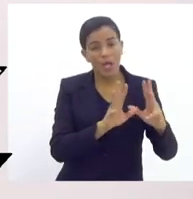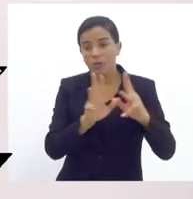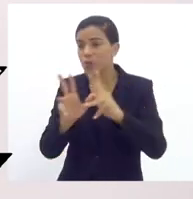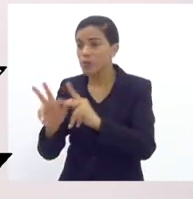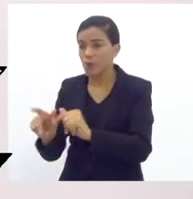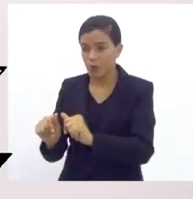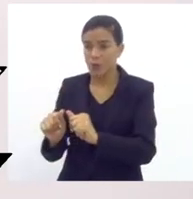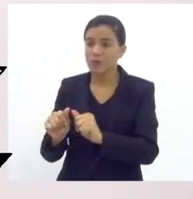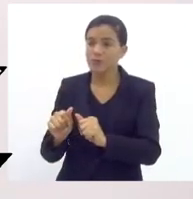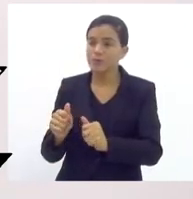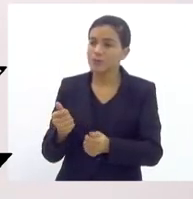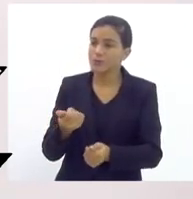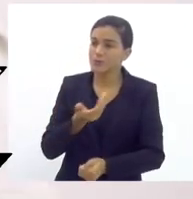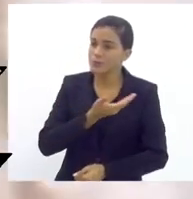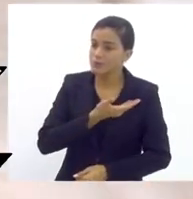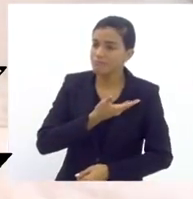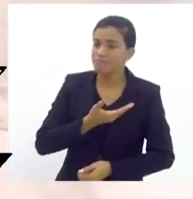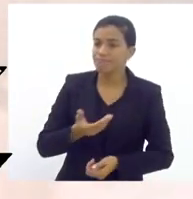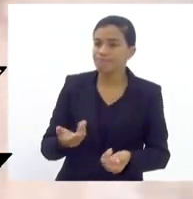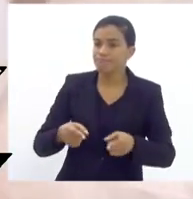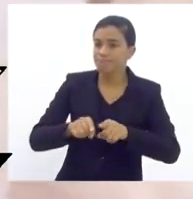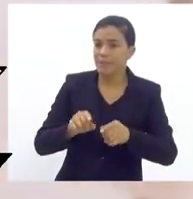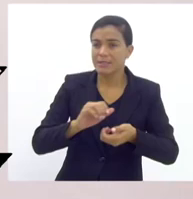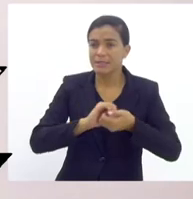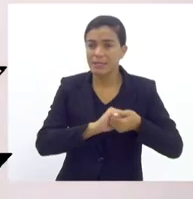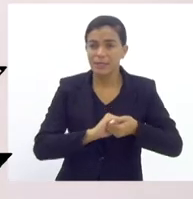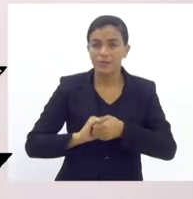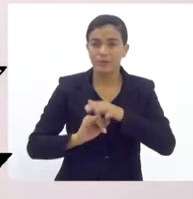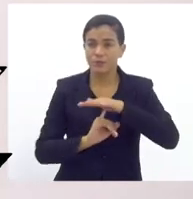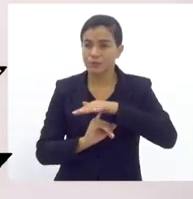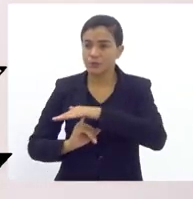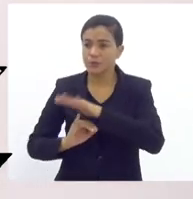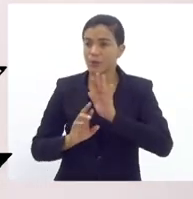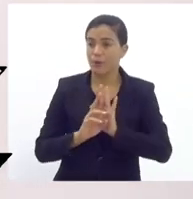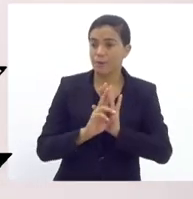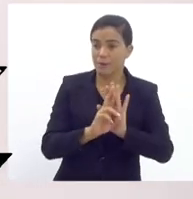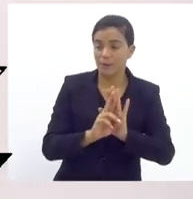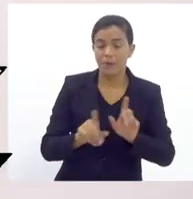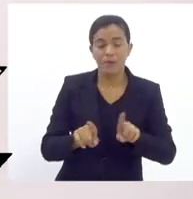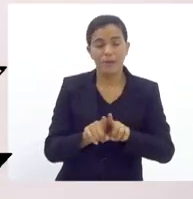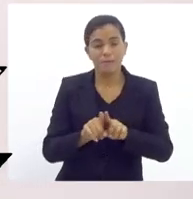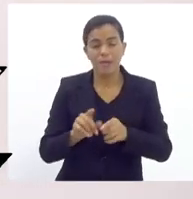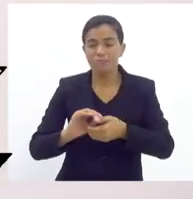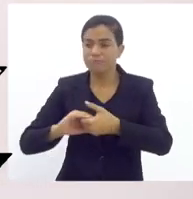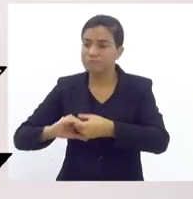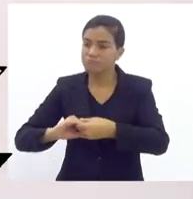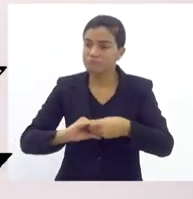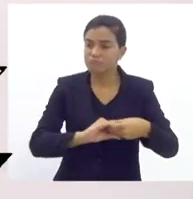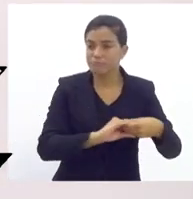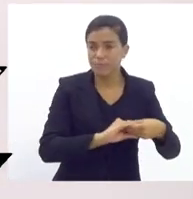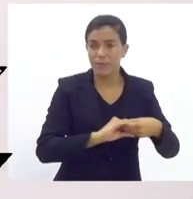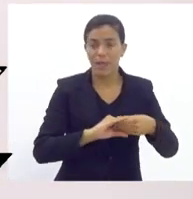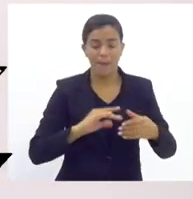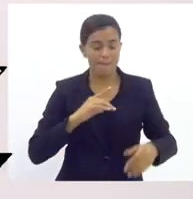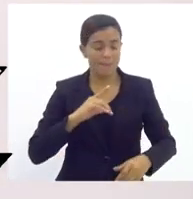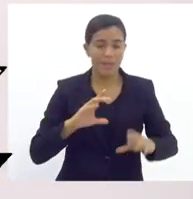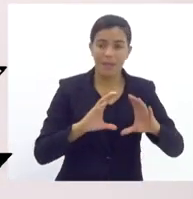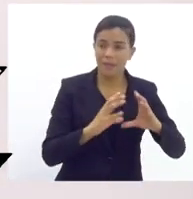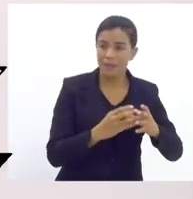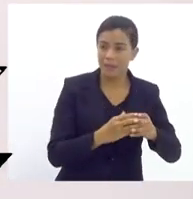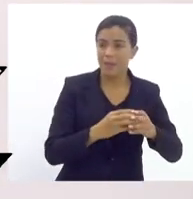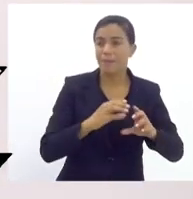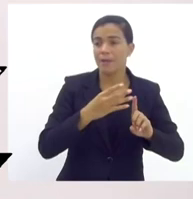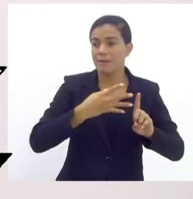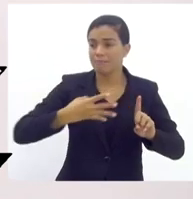nossos parceiros né nas pessoas das várias instituições que estão aqui representadas também saldo né A minha equipe a nossa equipe